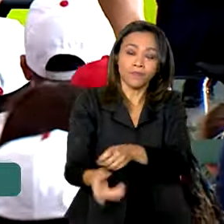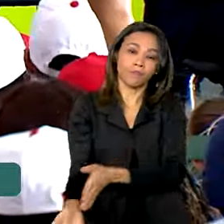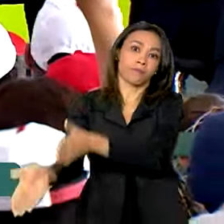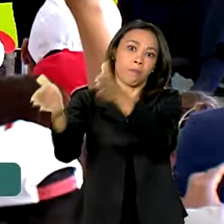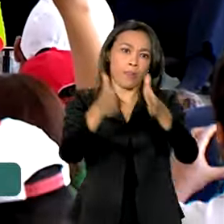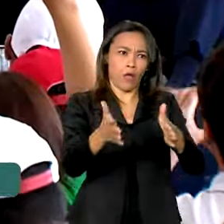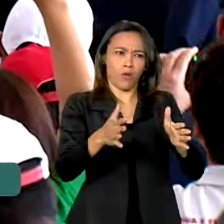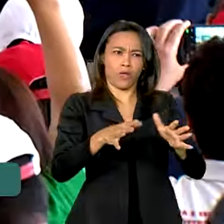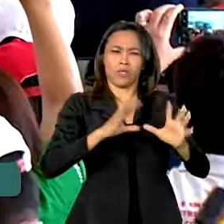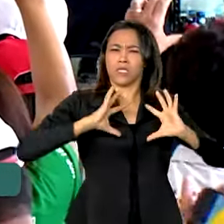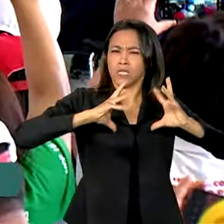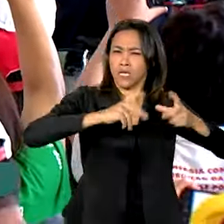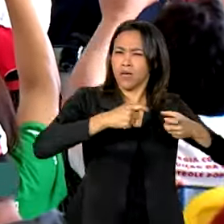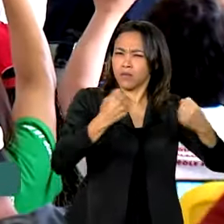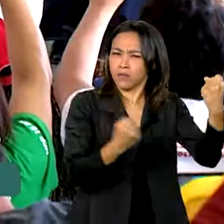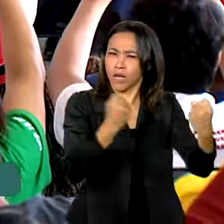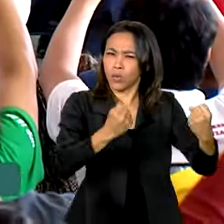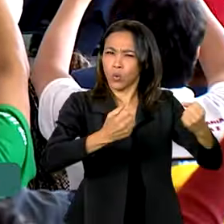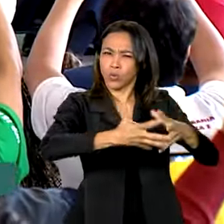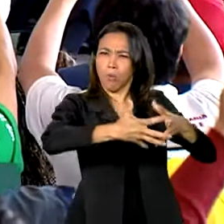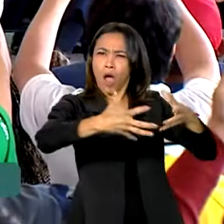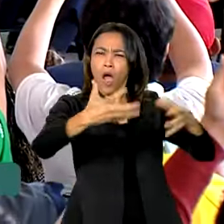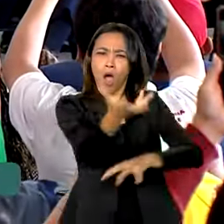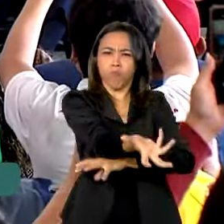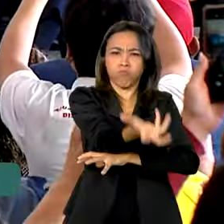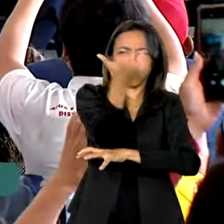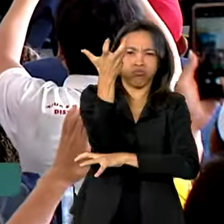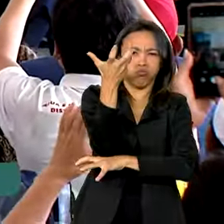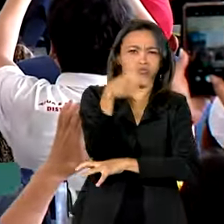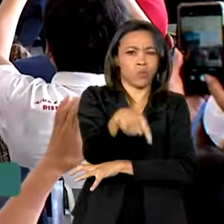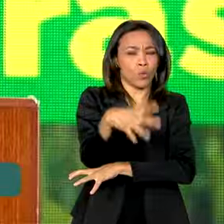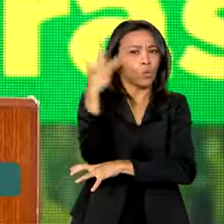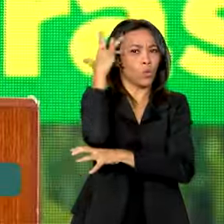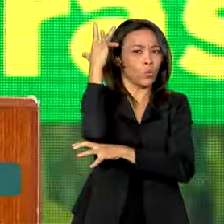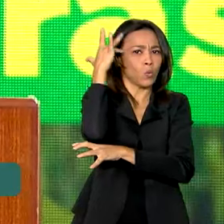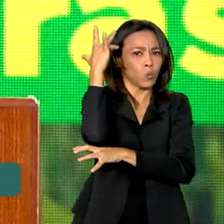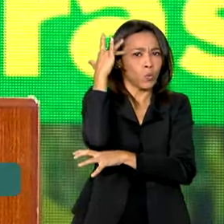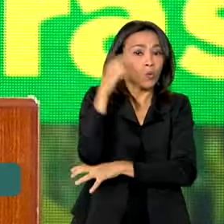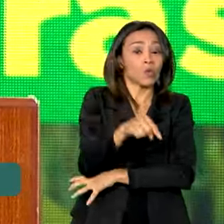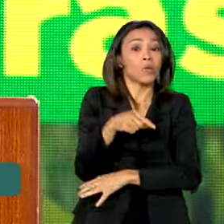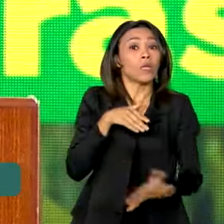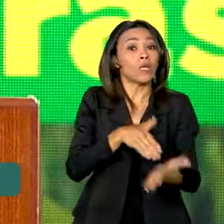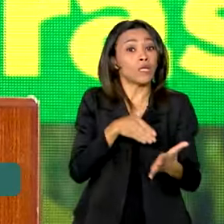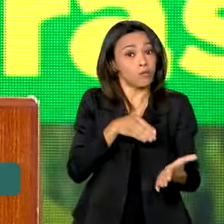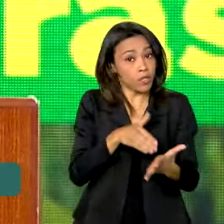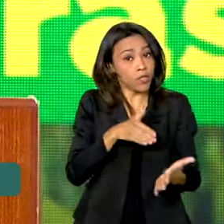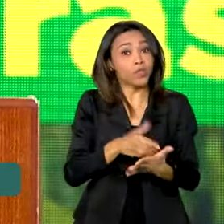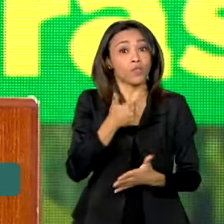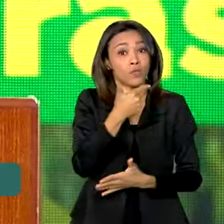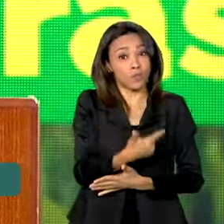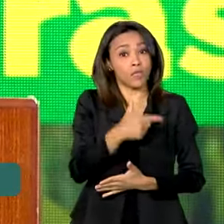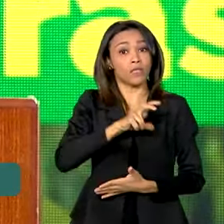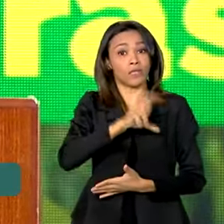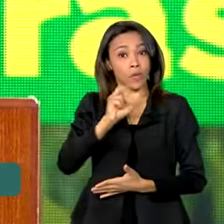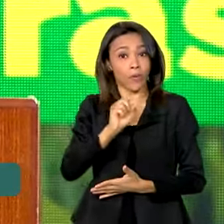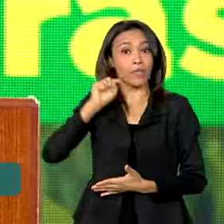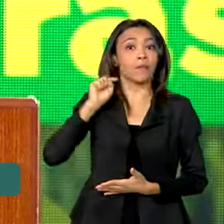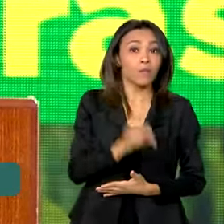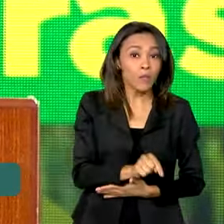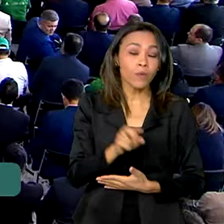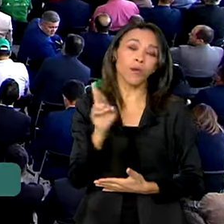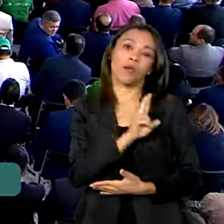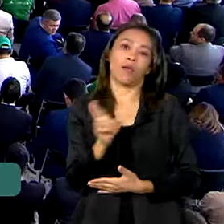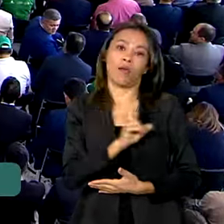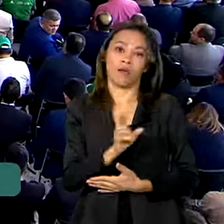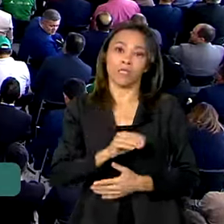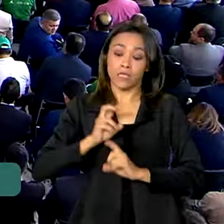maior porte, incluindo tratores de até 70 cavalos de potência, o limite será de 250 mil reais,